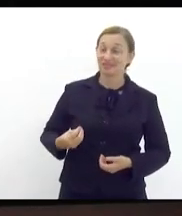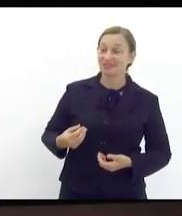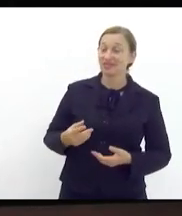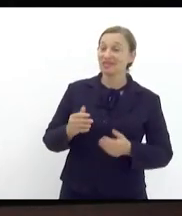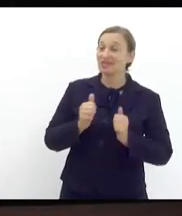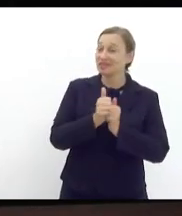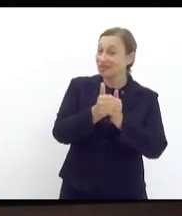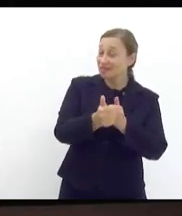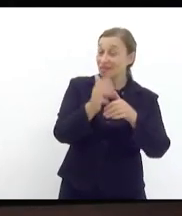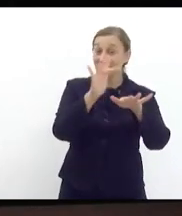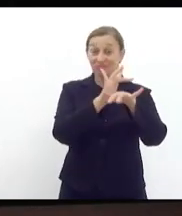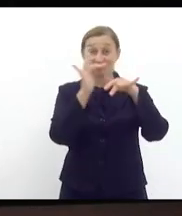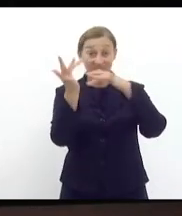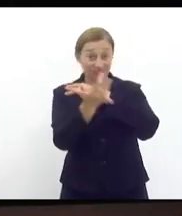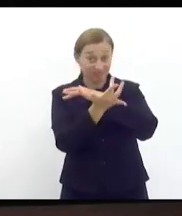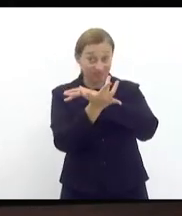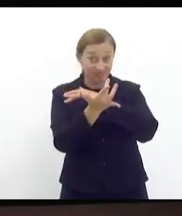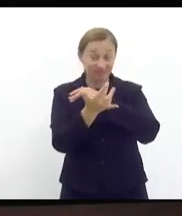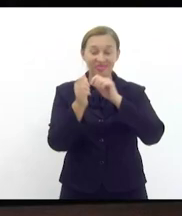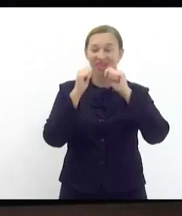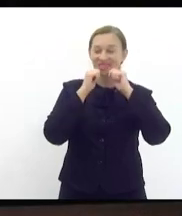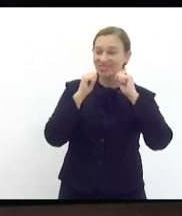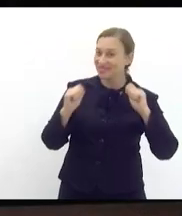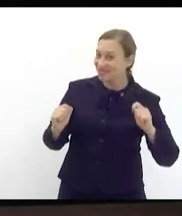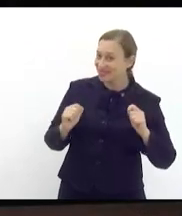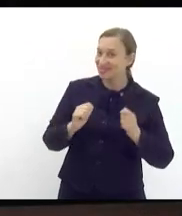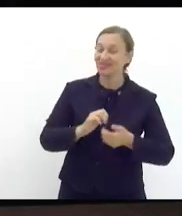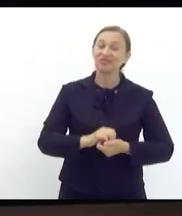acompanham pela TV Alerj assessores